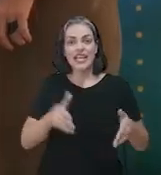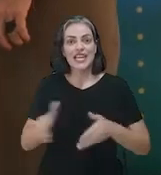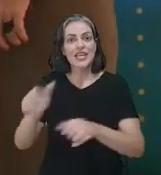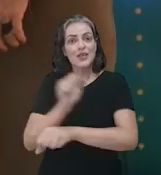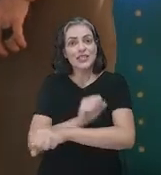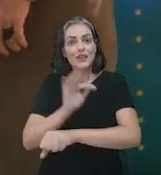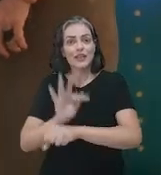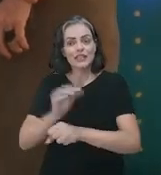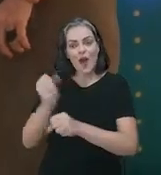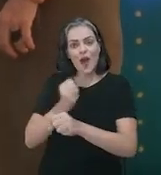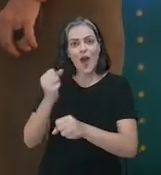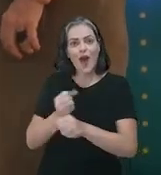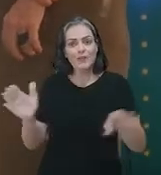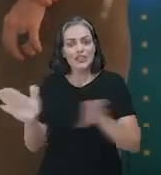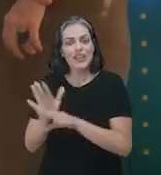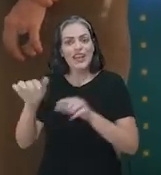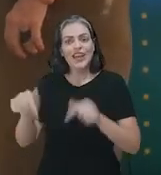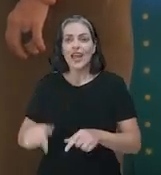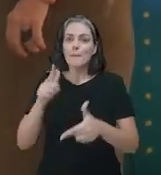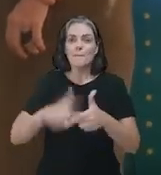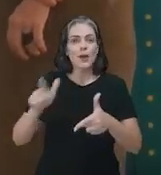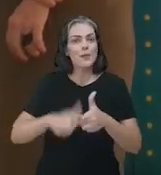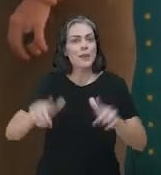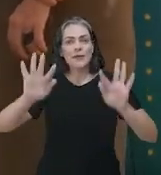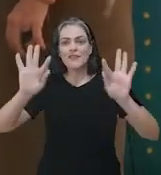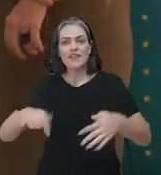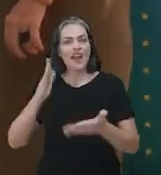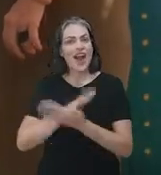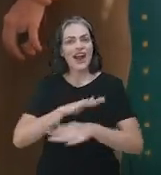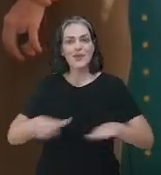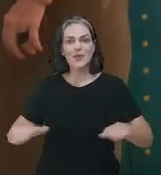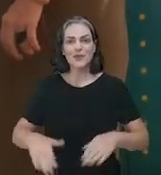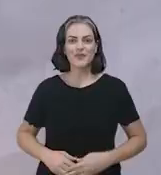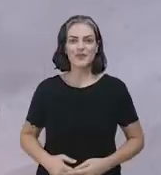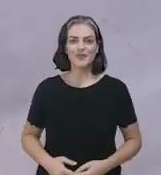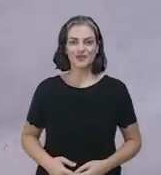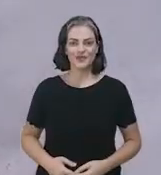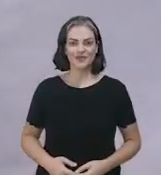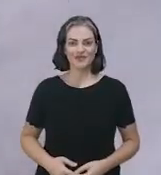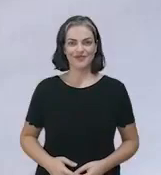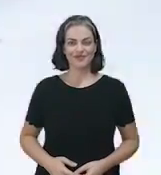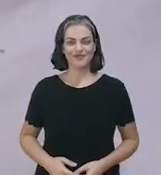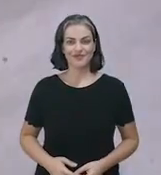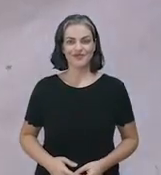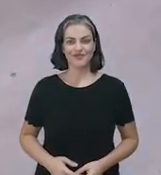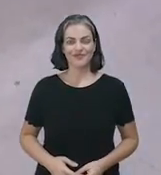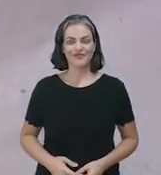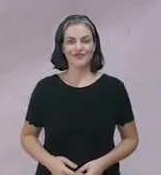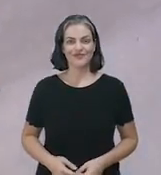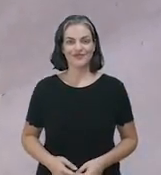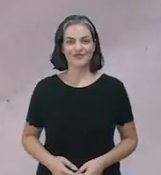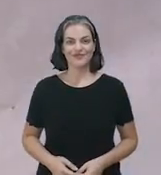As águas da Transposição de São Francisco dão um ponto final numa história, basta de falta de água.